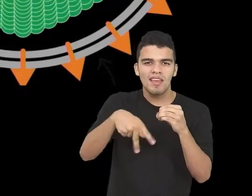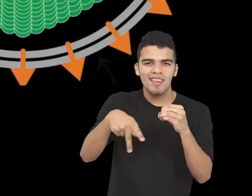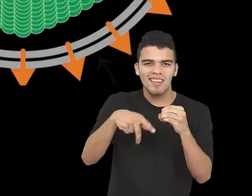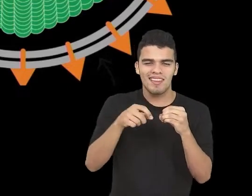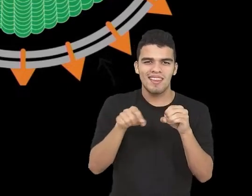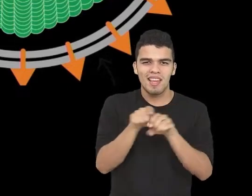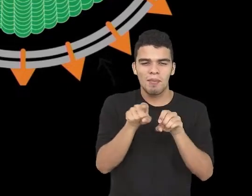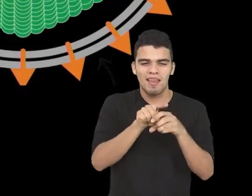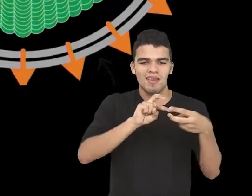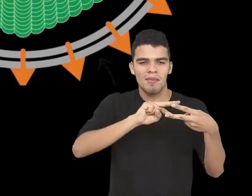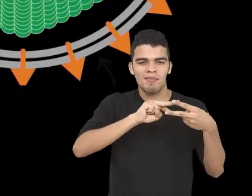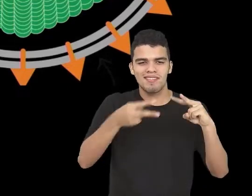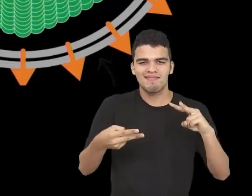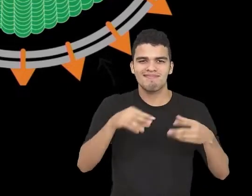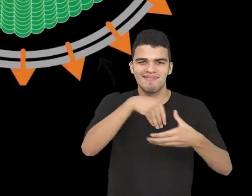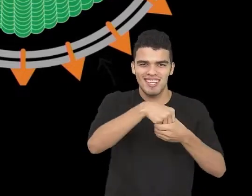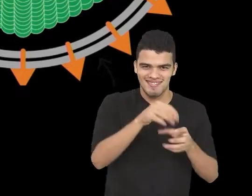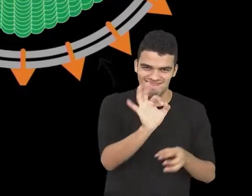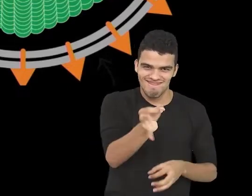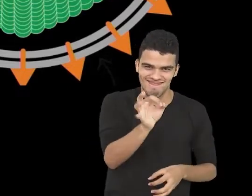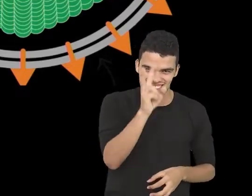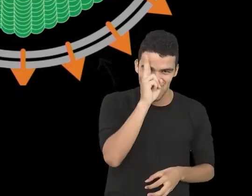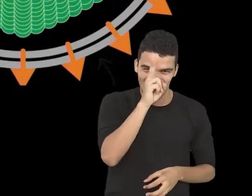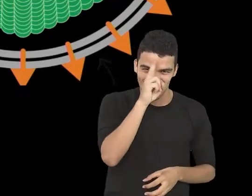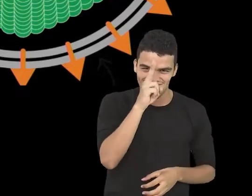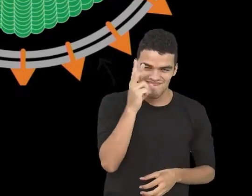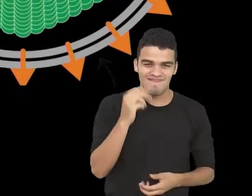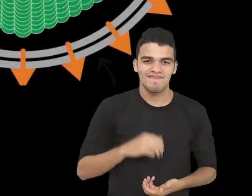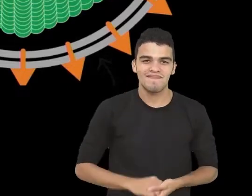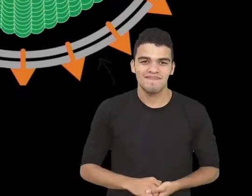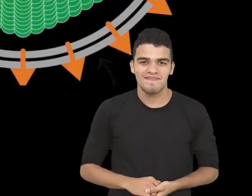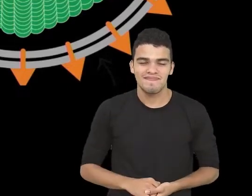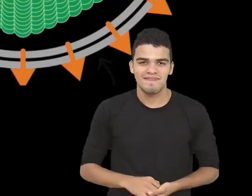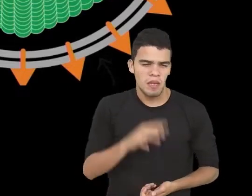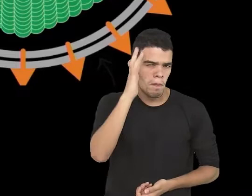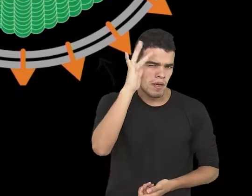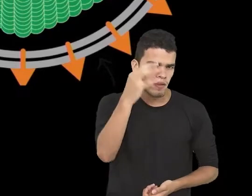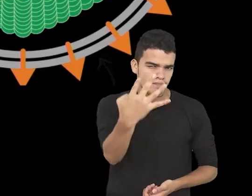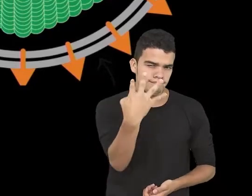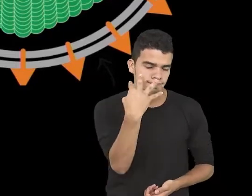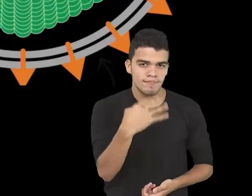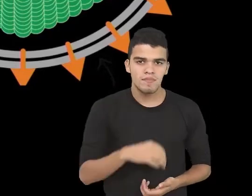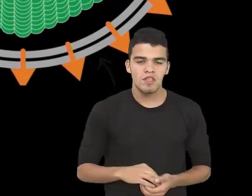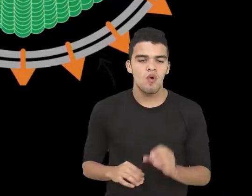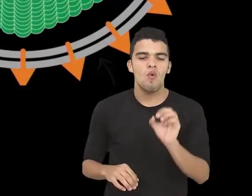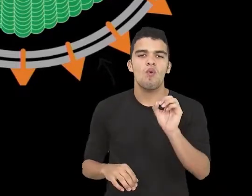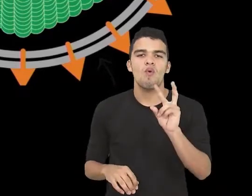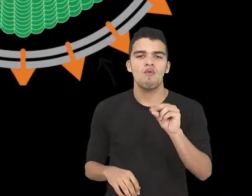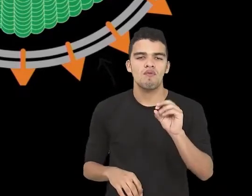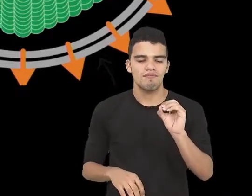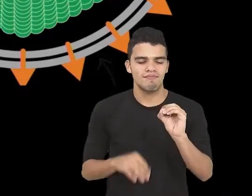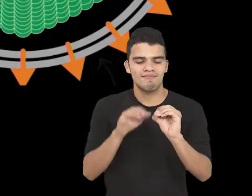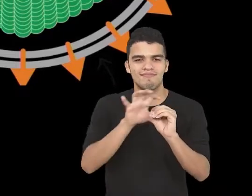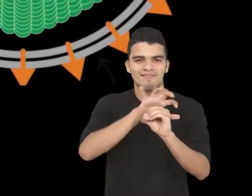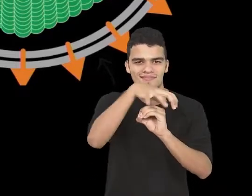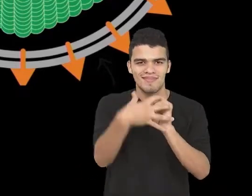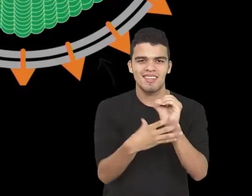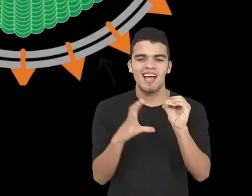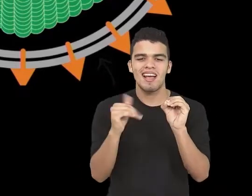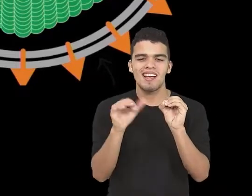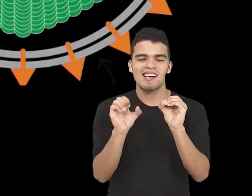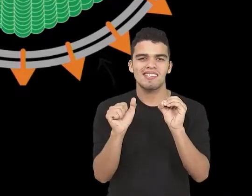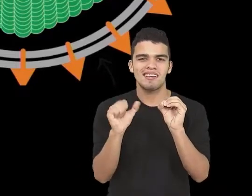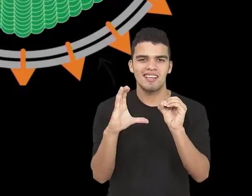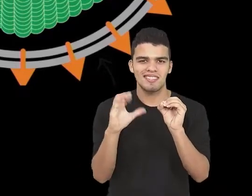isso? Tudo certo? Vamos imaginar, é um ovo com sua casquinha e dentro, onde tem a gêmea clara,